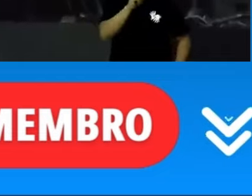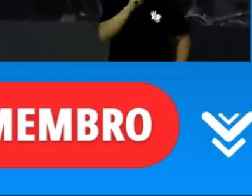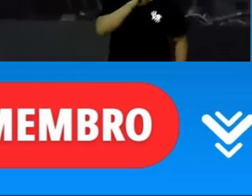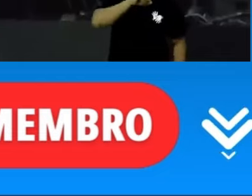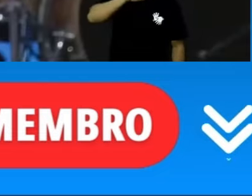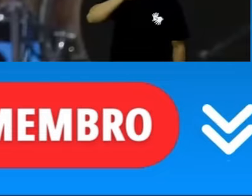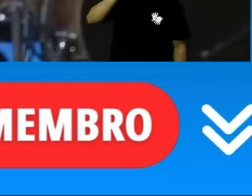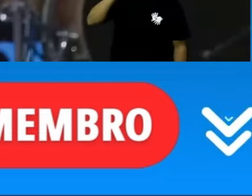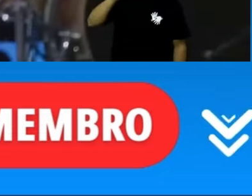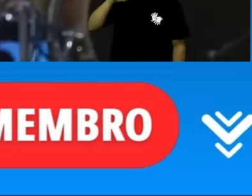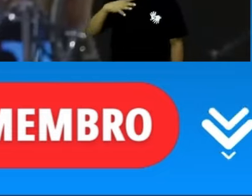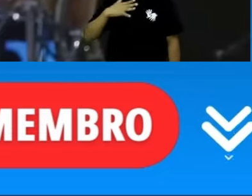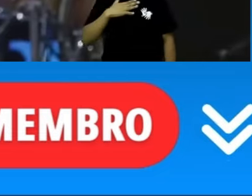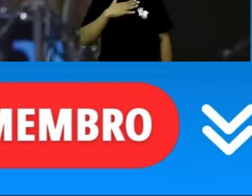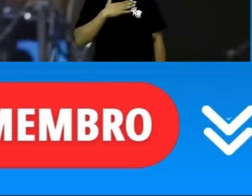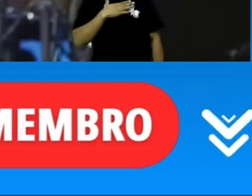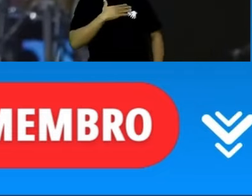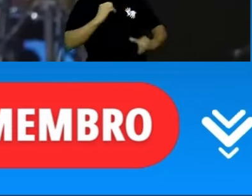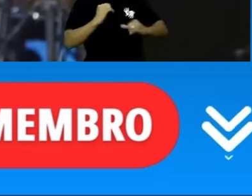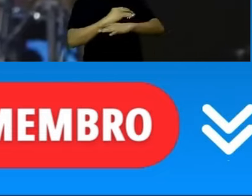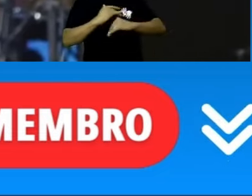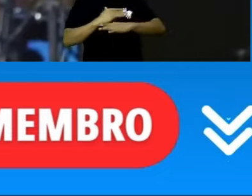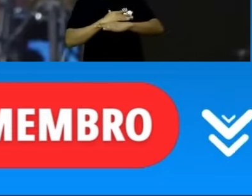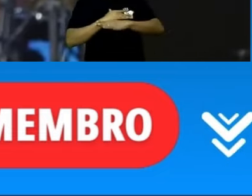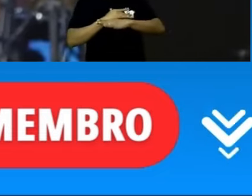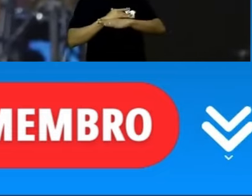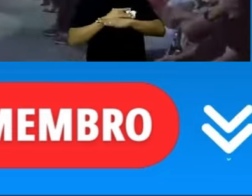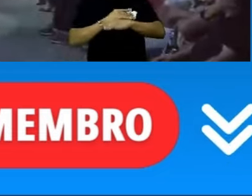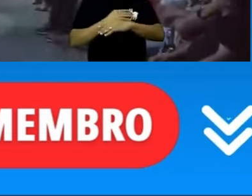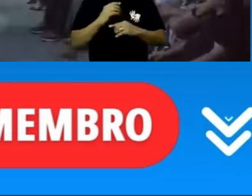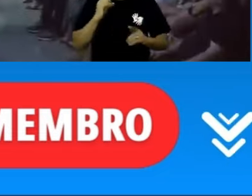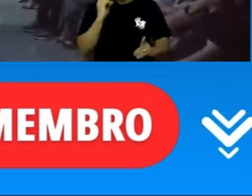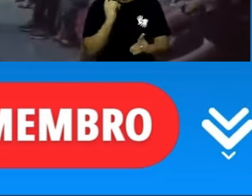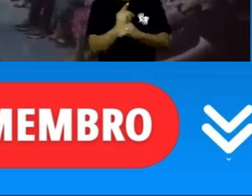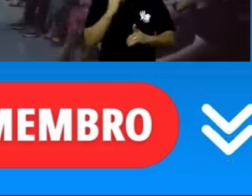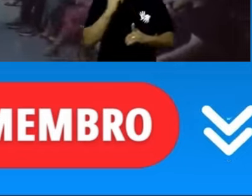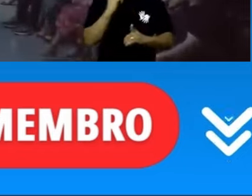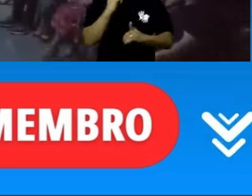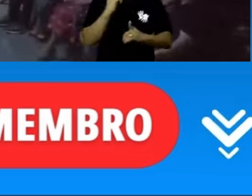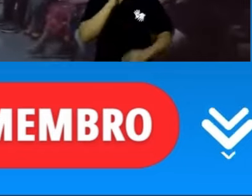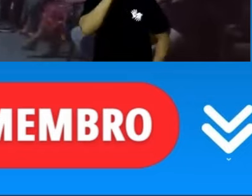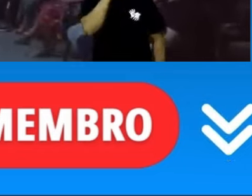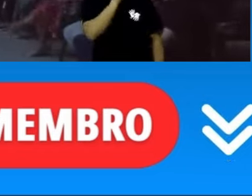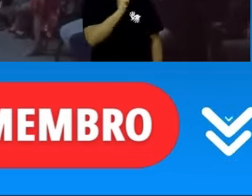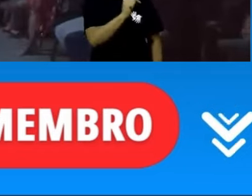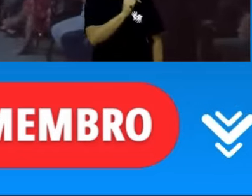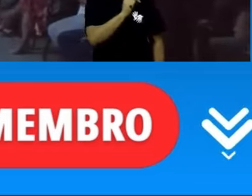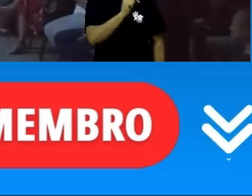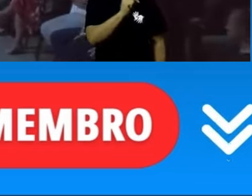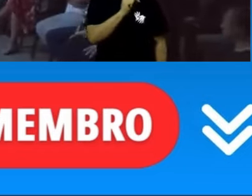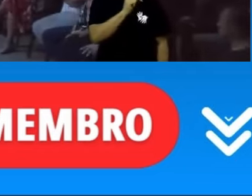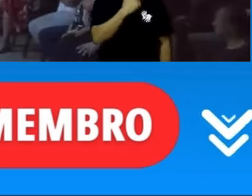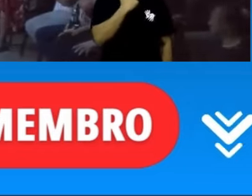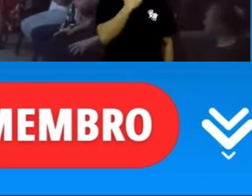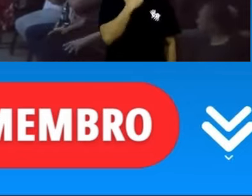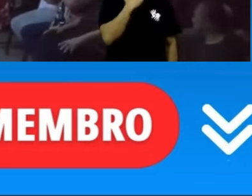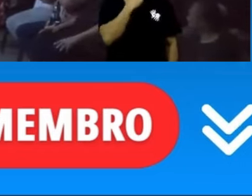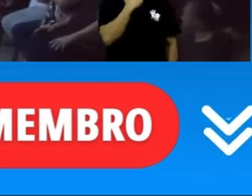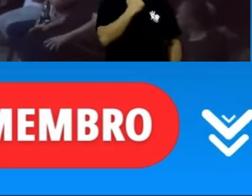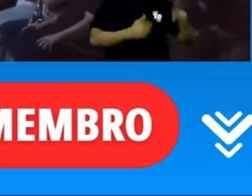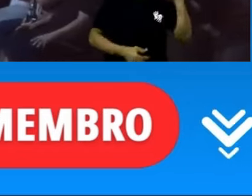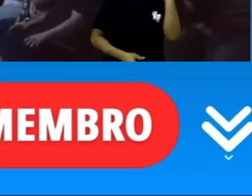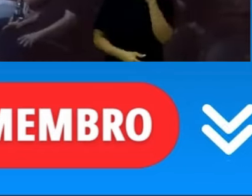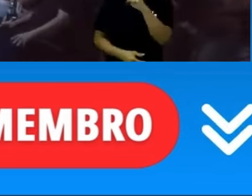minha terra, ele ia descobrir que o que para vocês é impossível aqui, lá na